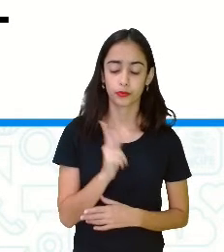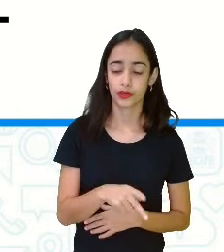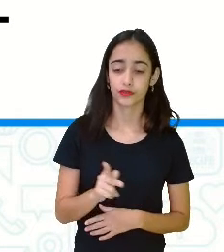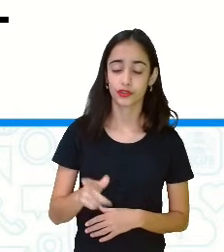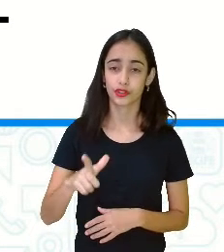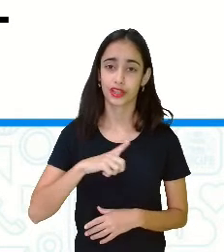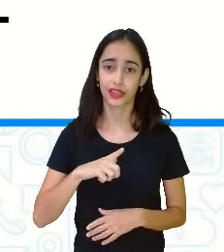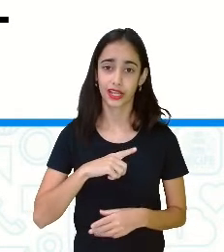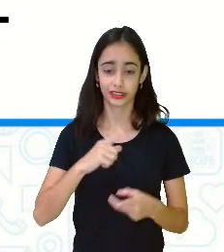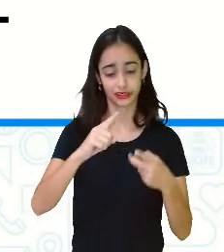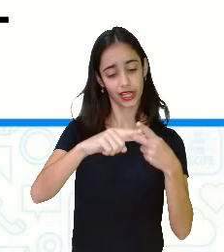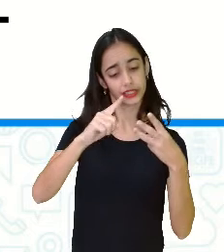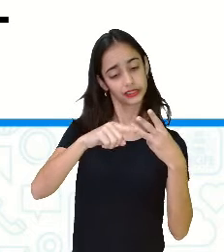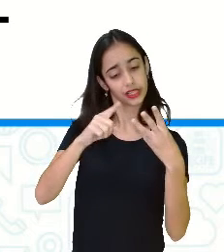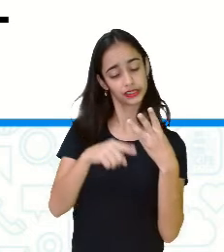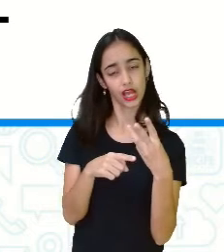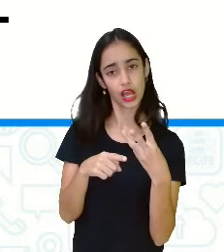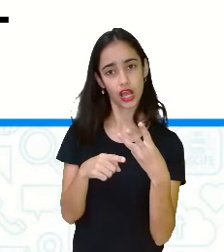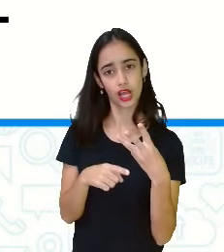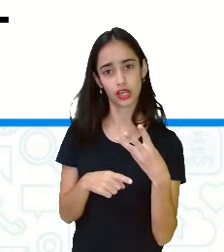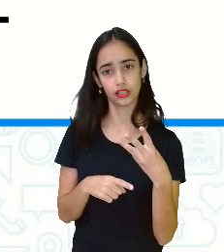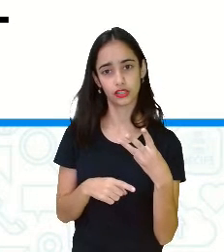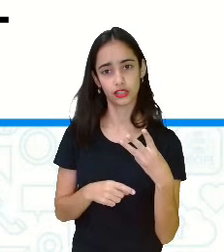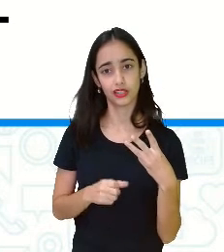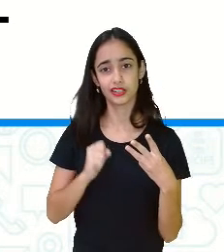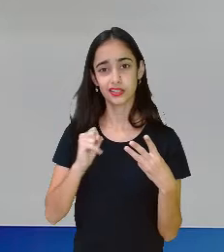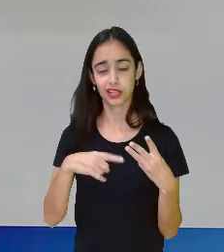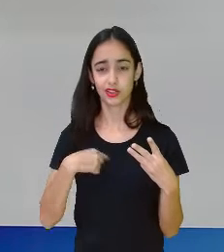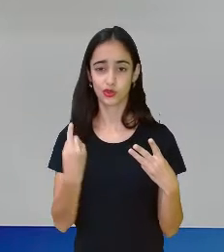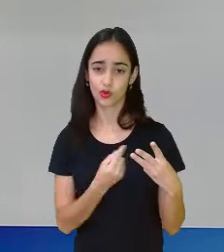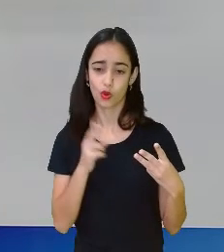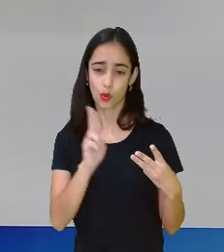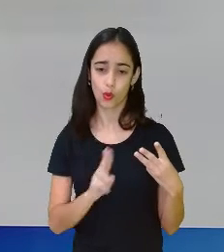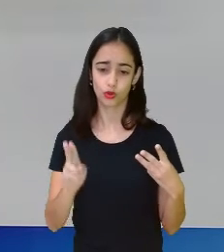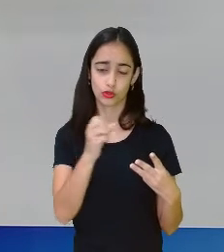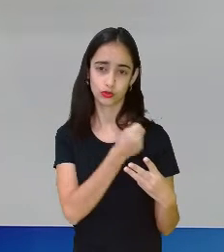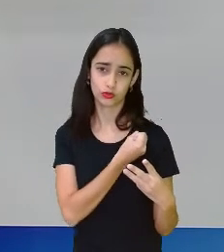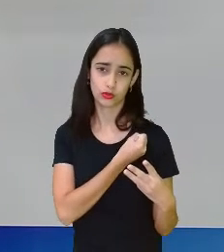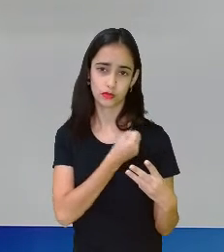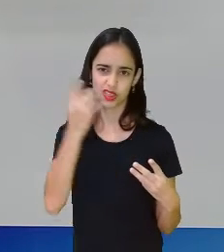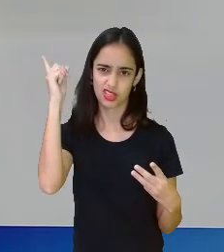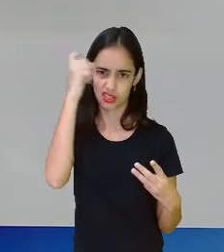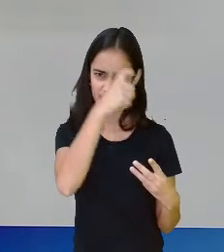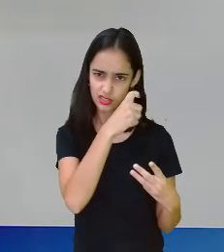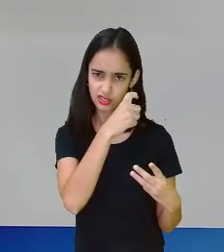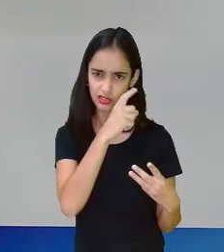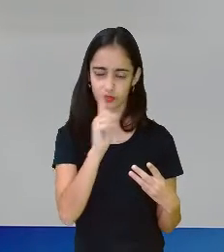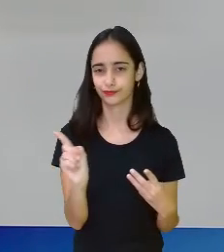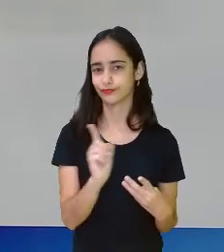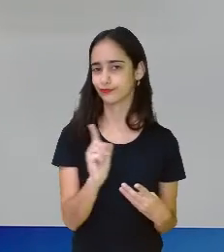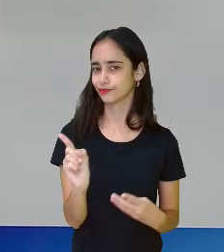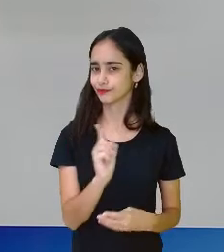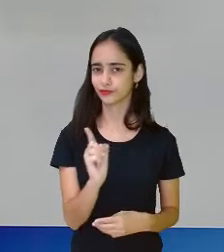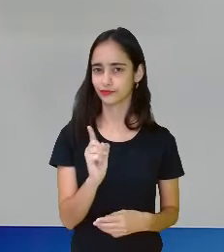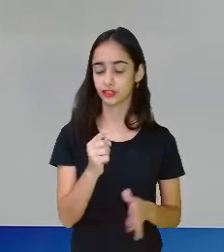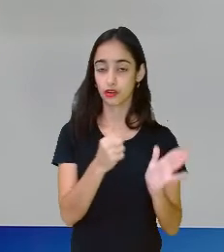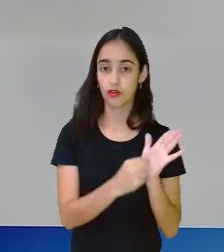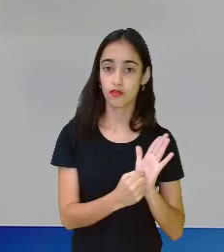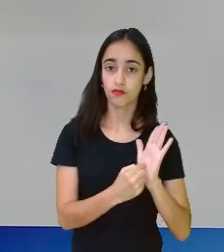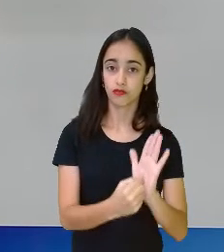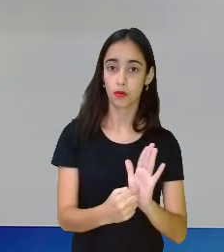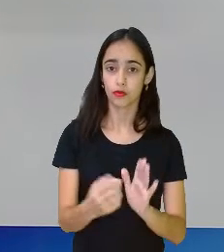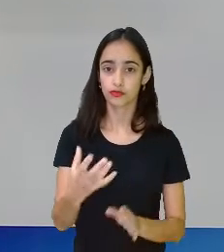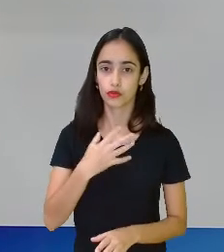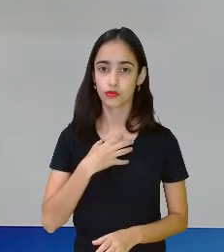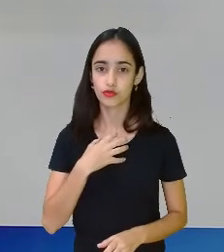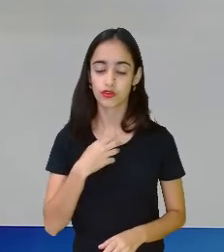os números, vai ficar difícil? Não. Eu vou mostrar da forma de você utilizar